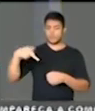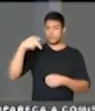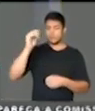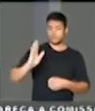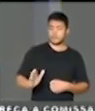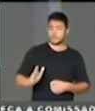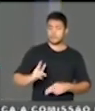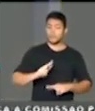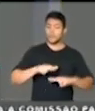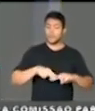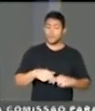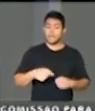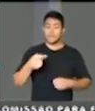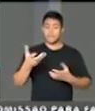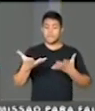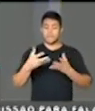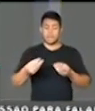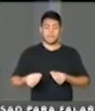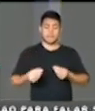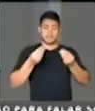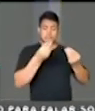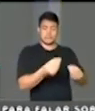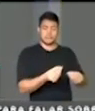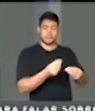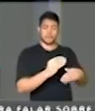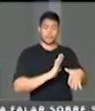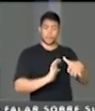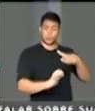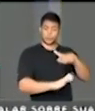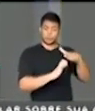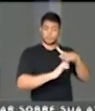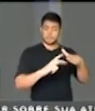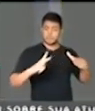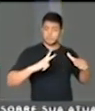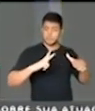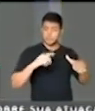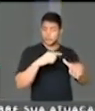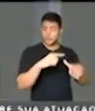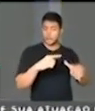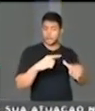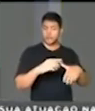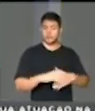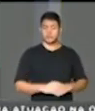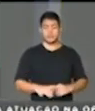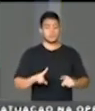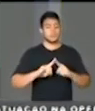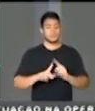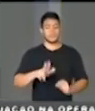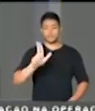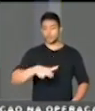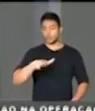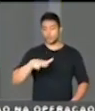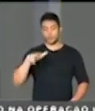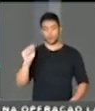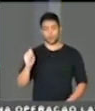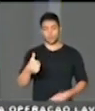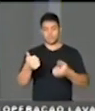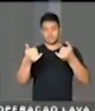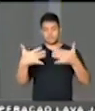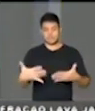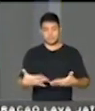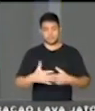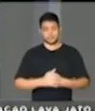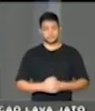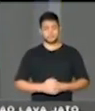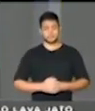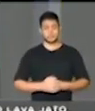qual ele tinha ligações com ela de sentido privado. E Dallagnol nunca veio aqui explicar. A